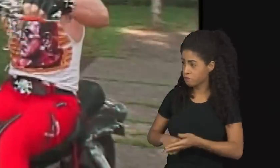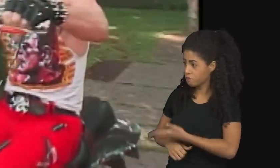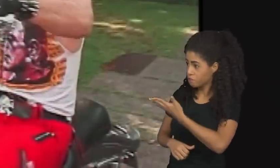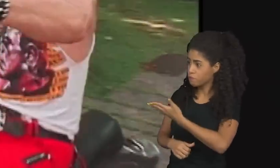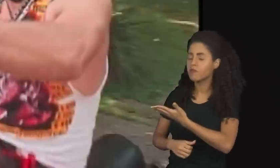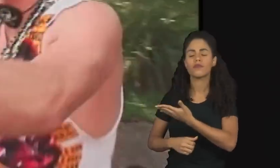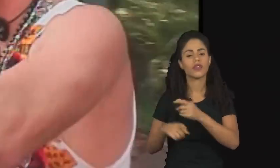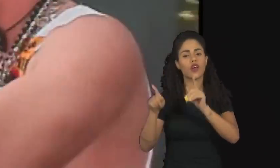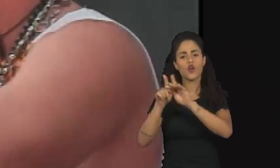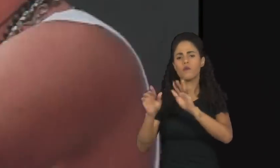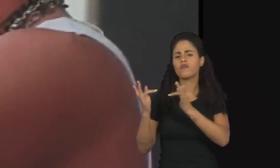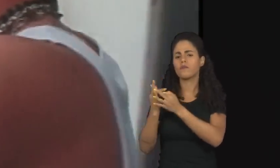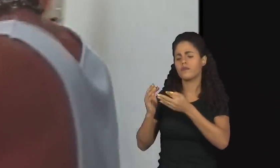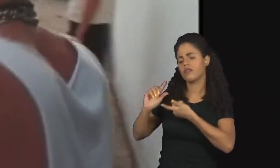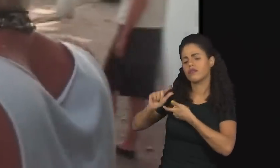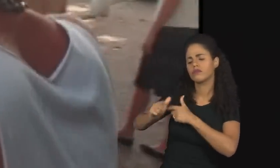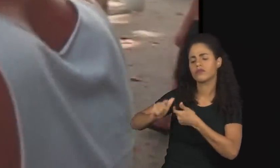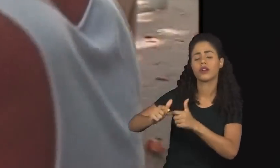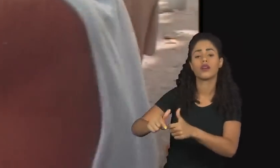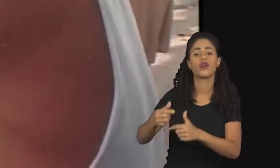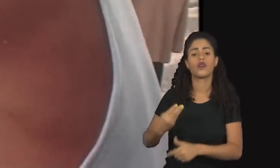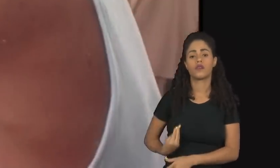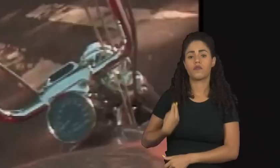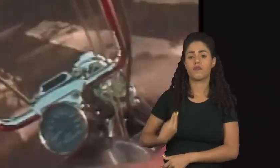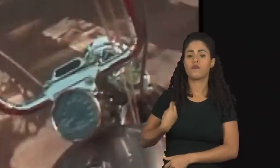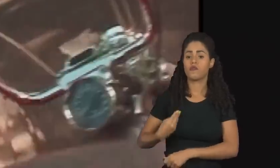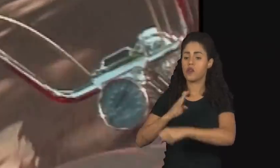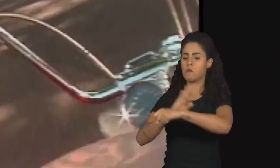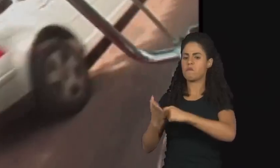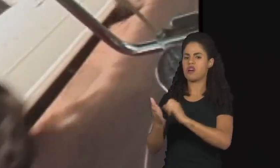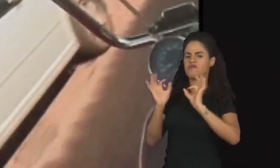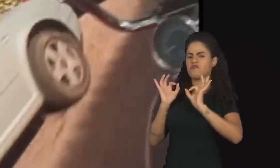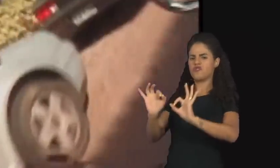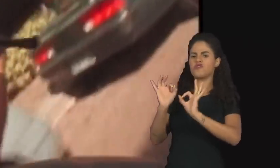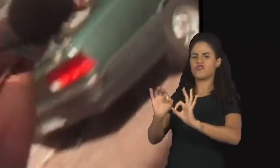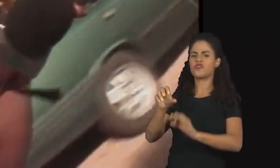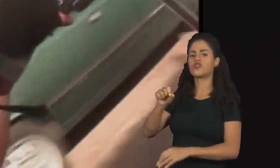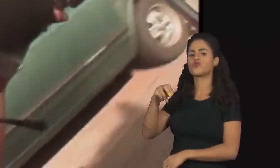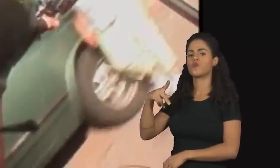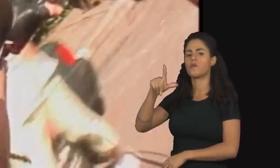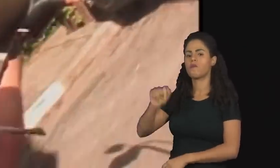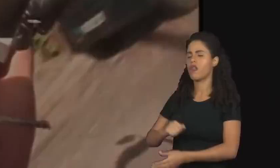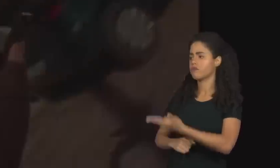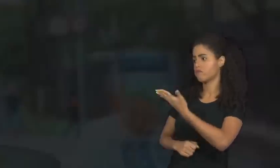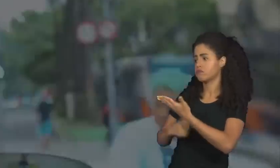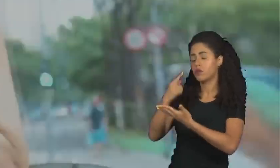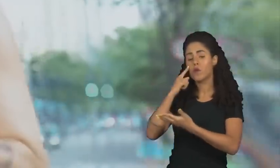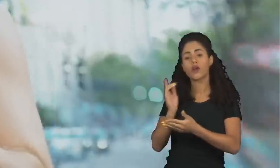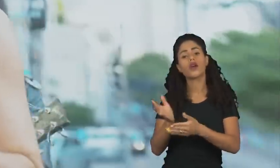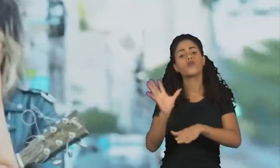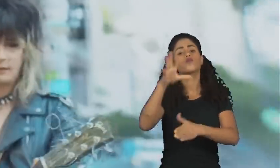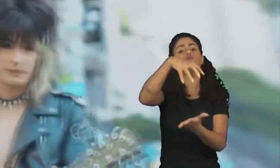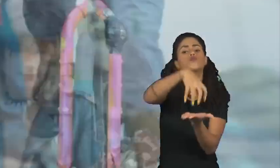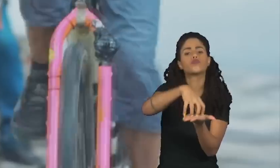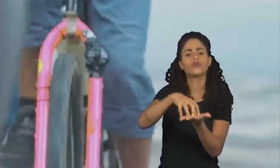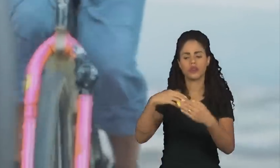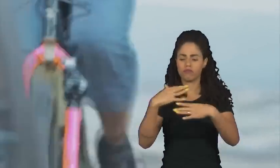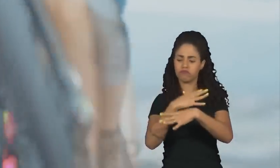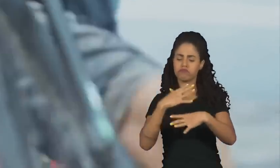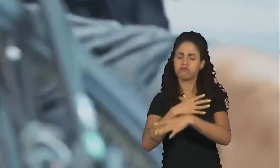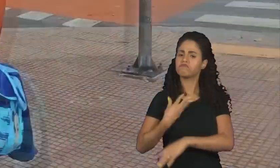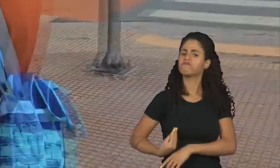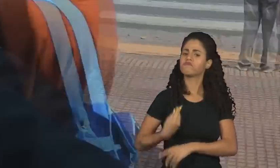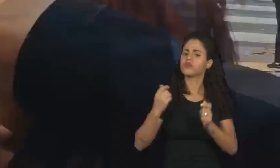Oriundo de uma família tradicional, moradora dos bairros nobres, Supla fez do centro da cidade o seu espaço de vida,